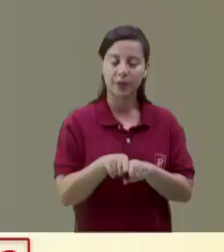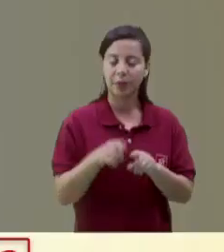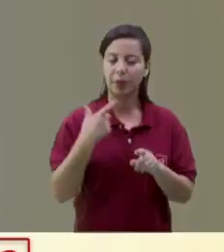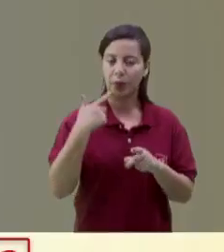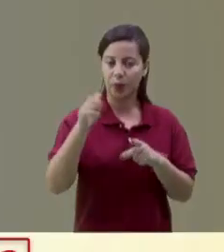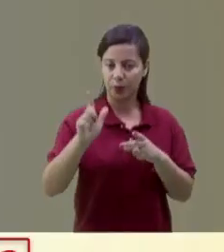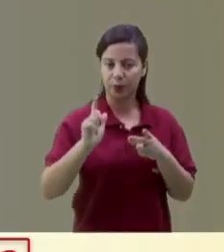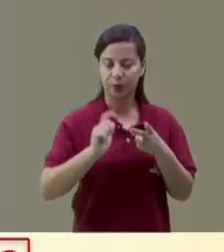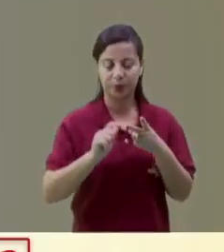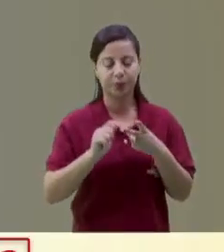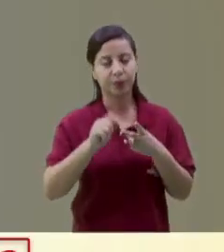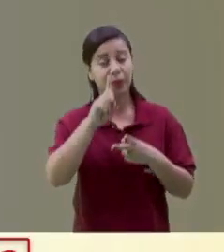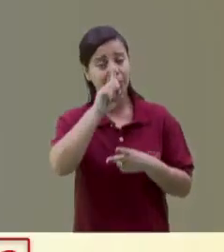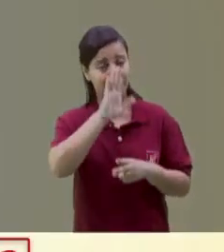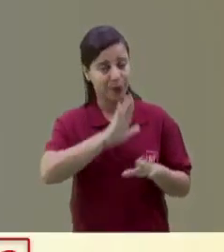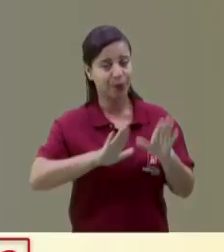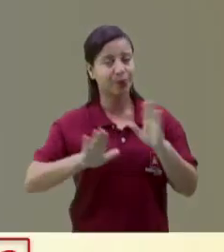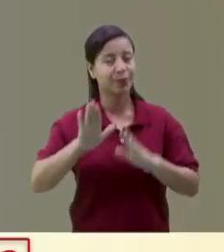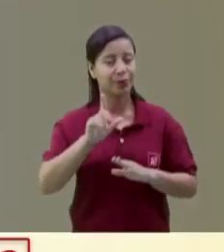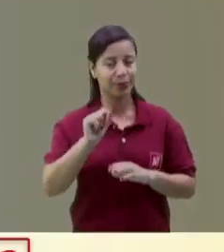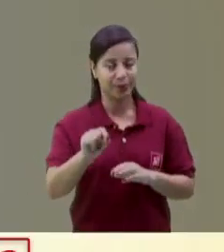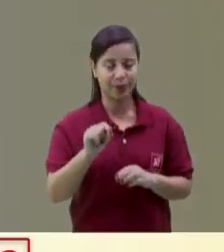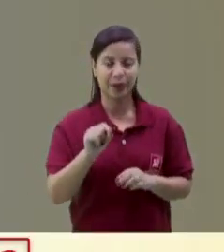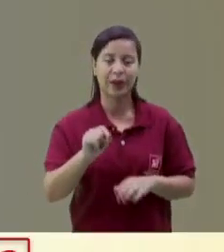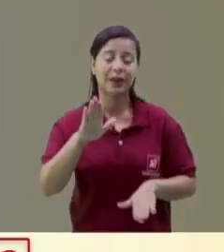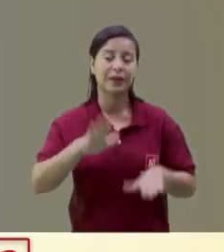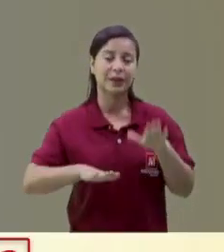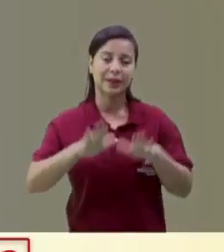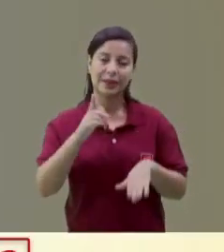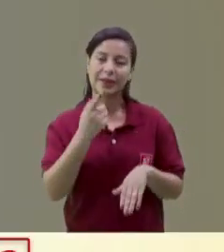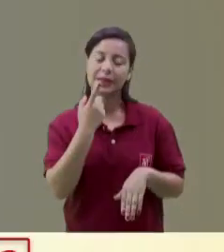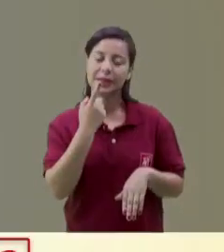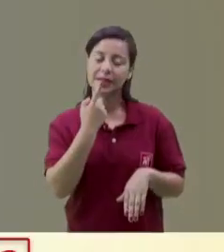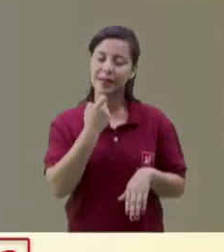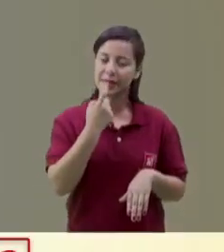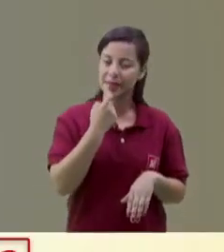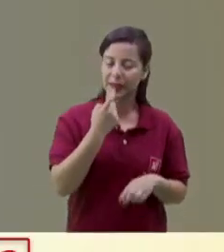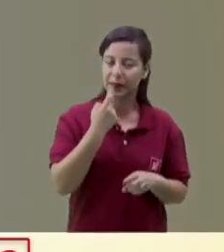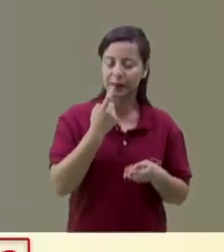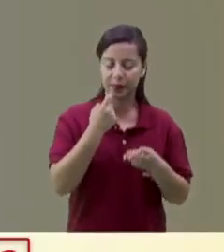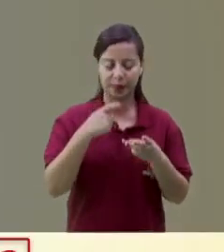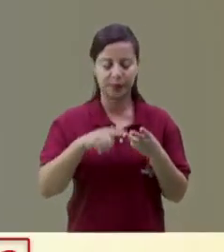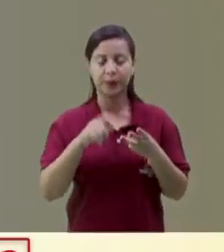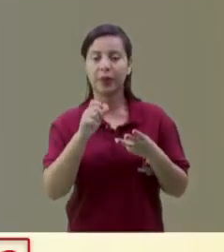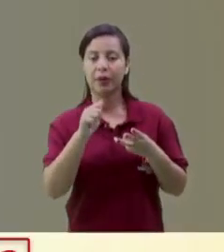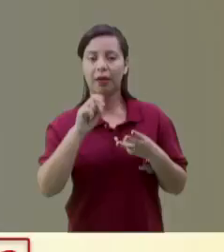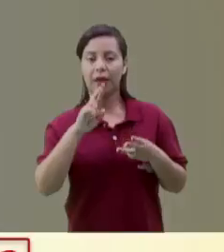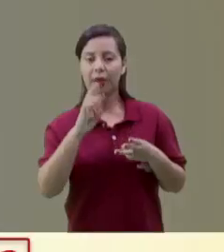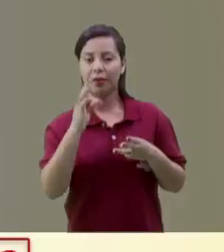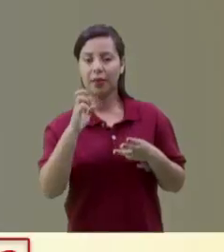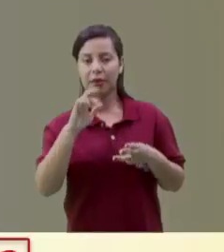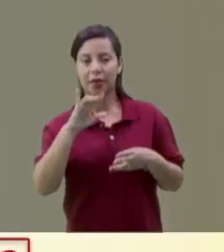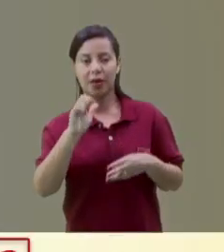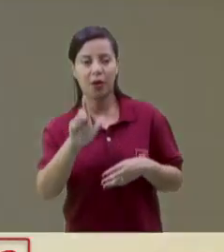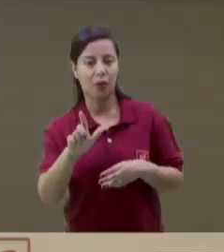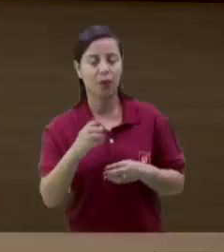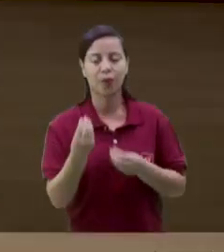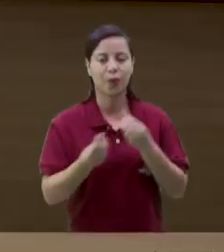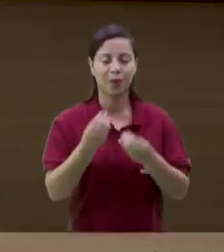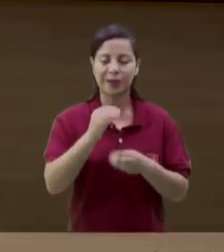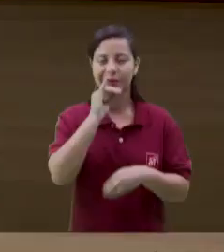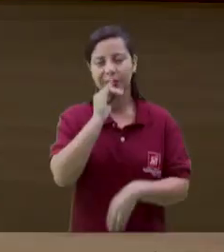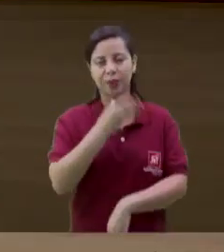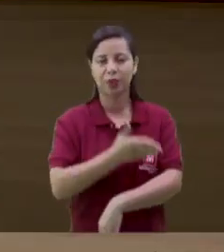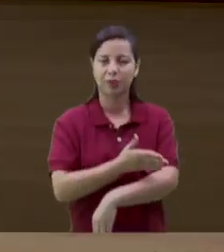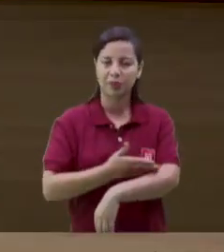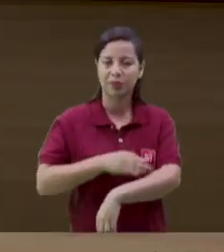muita preocupação é quando tem um sangramento arterial, mas decorrente de uma situação de amputação. O que